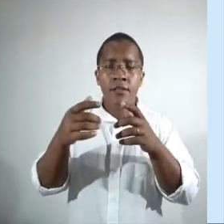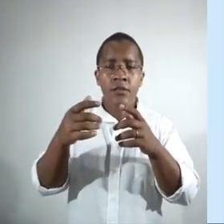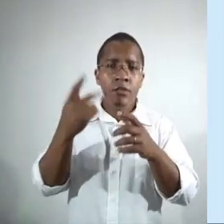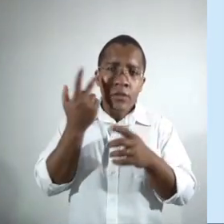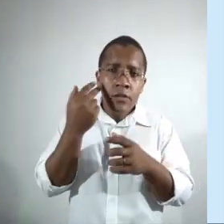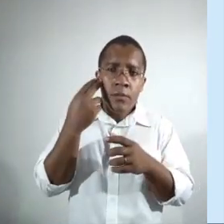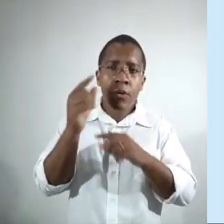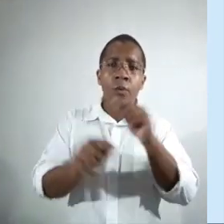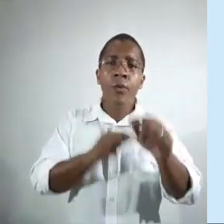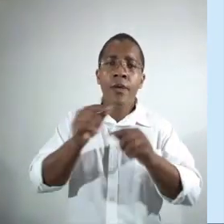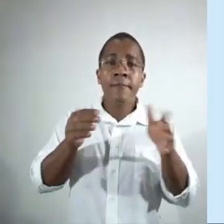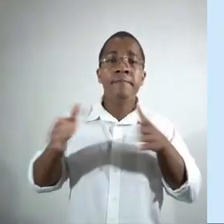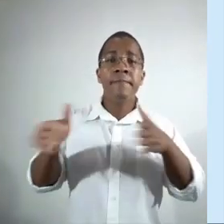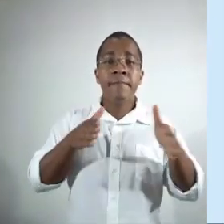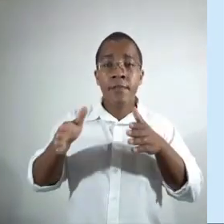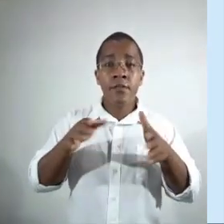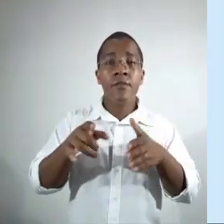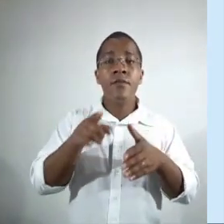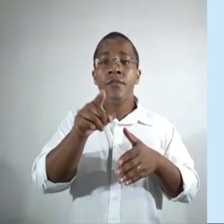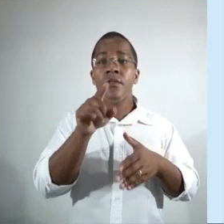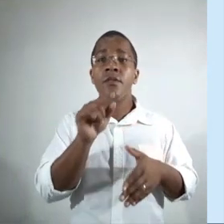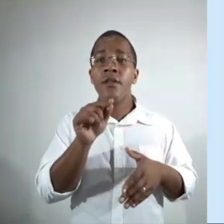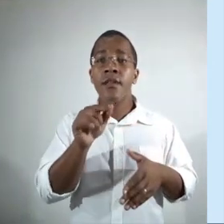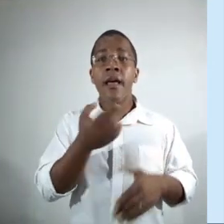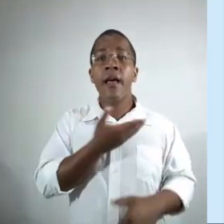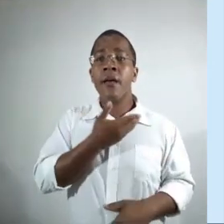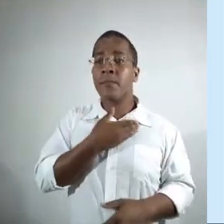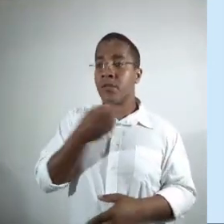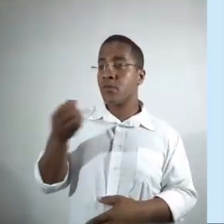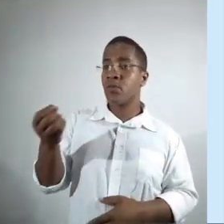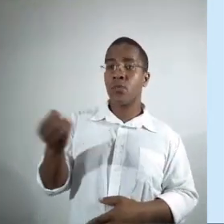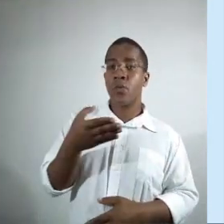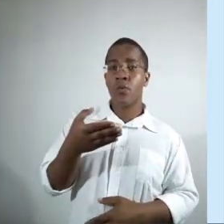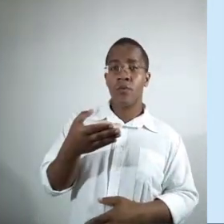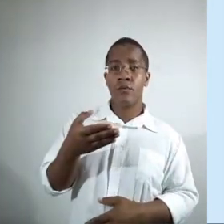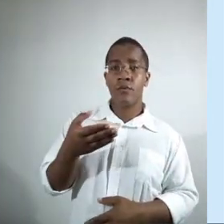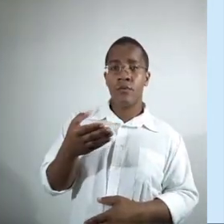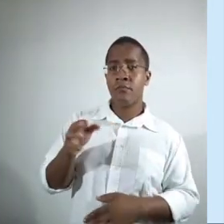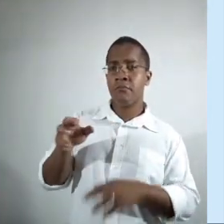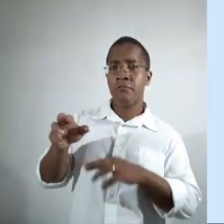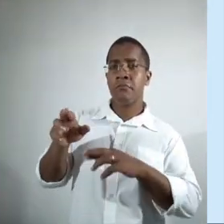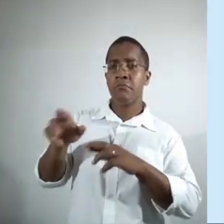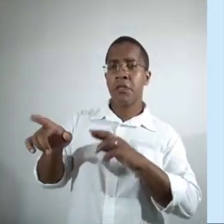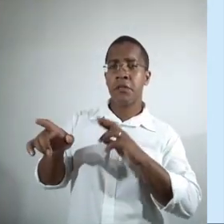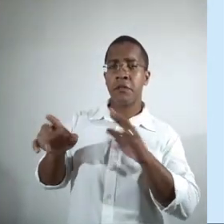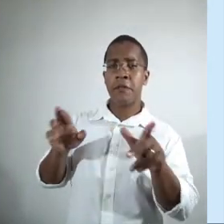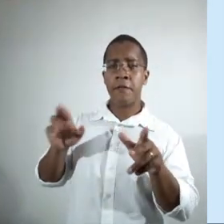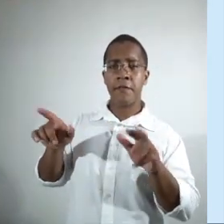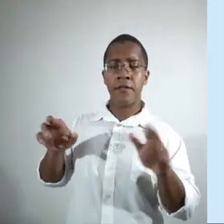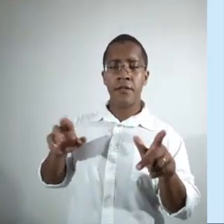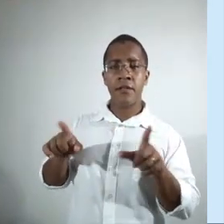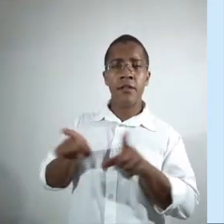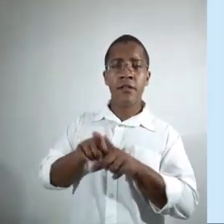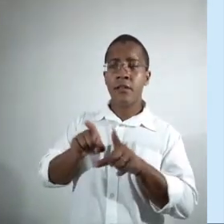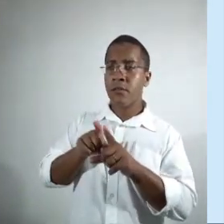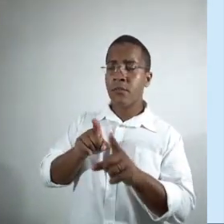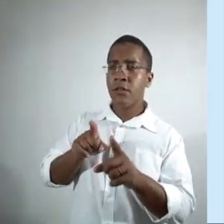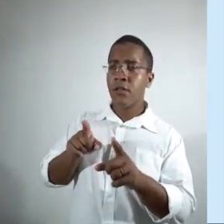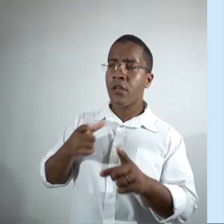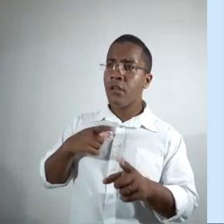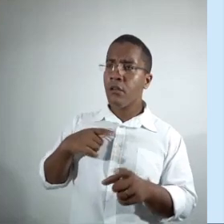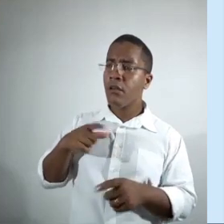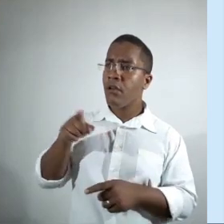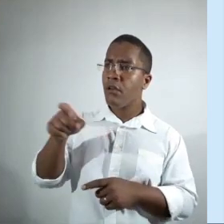nesta fase, você ter novas amizades. Você fazer amizades e se identificar